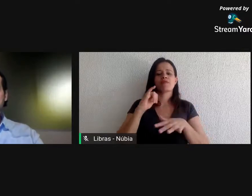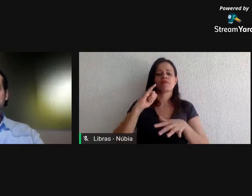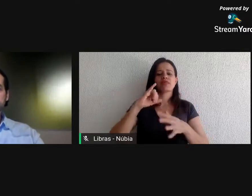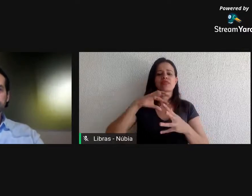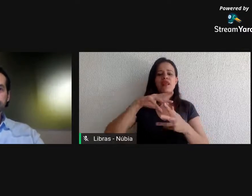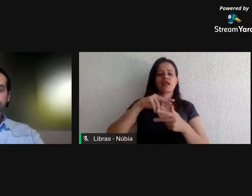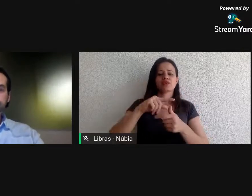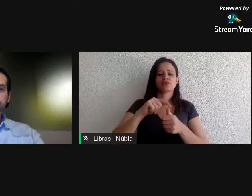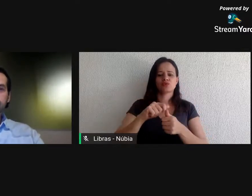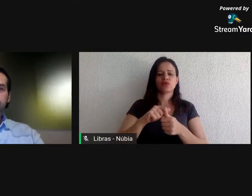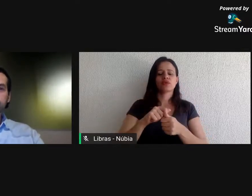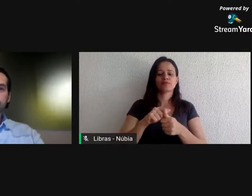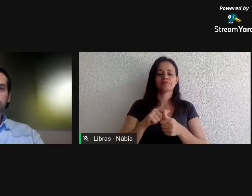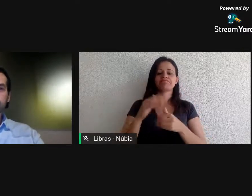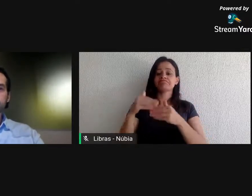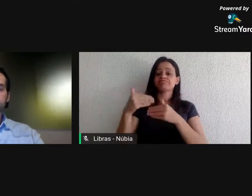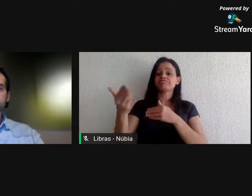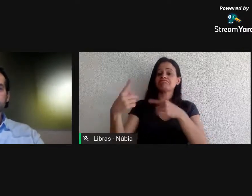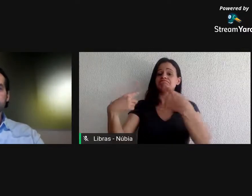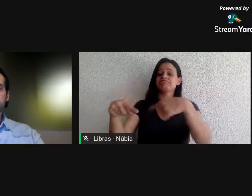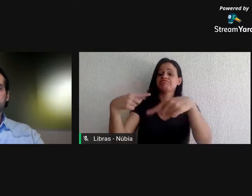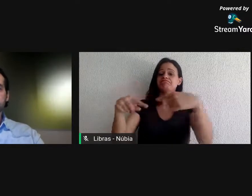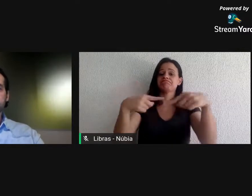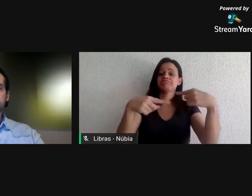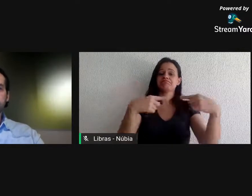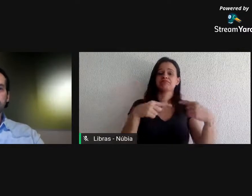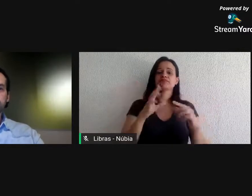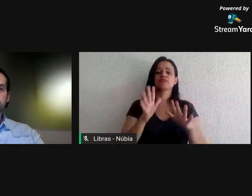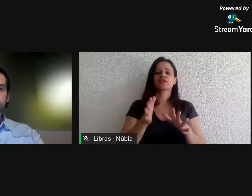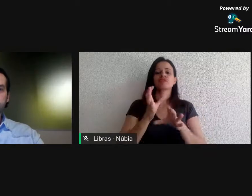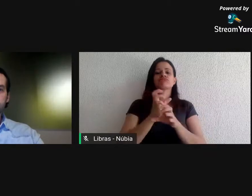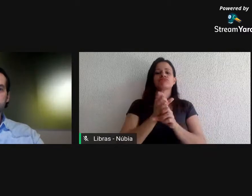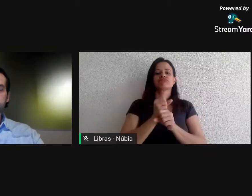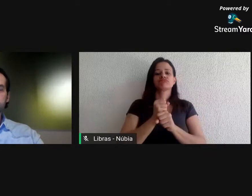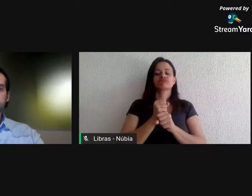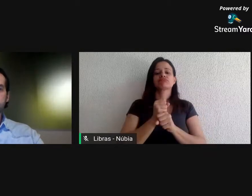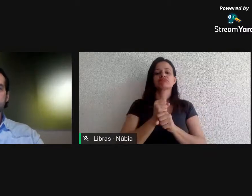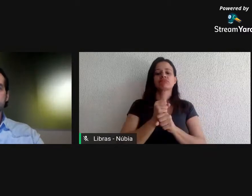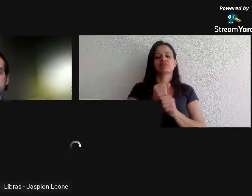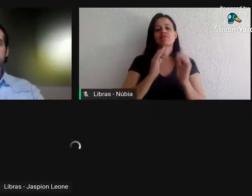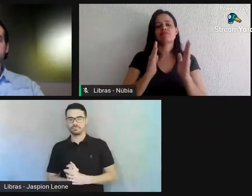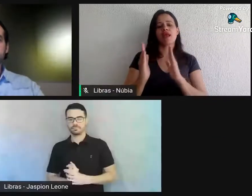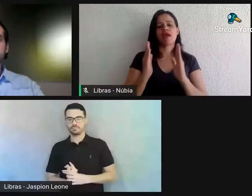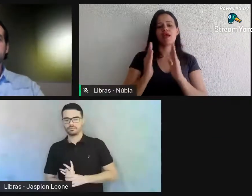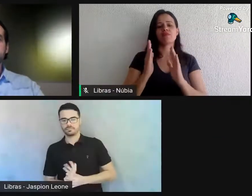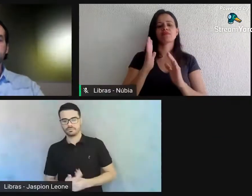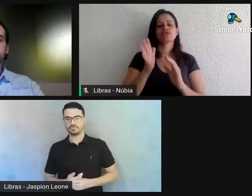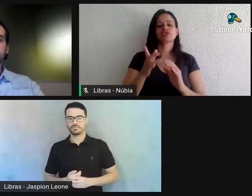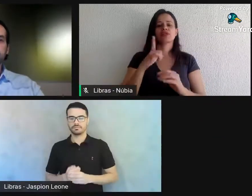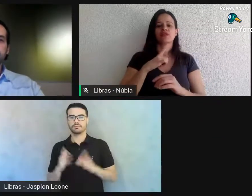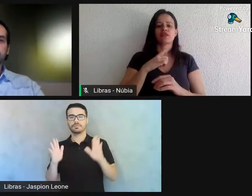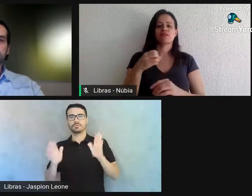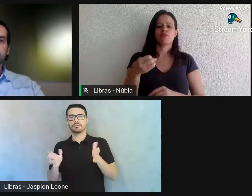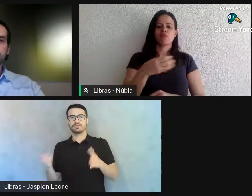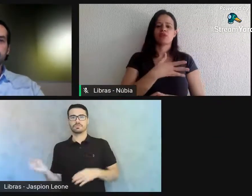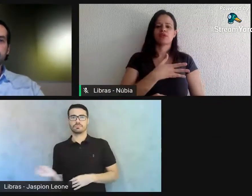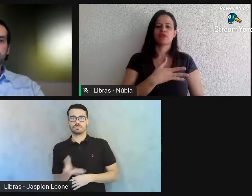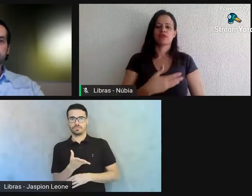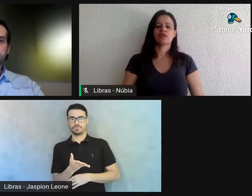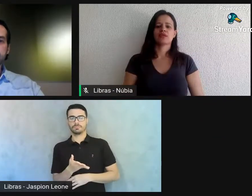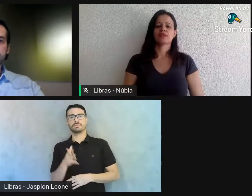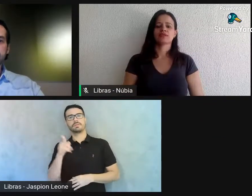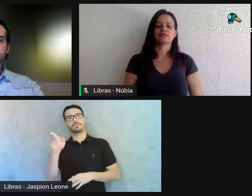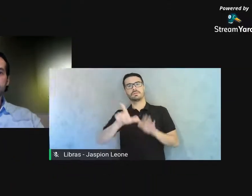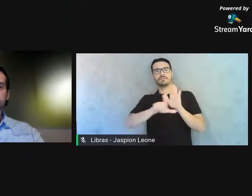resultou, então, num arcabouço orçamentário, para a época, já bastante moderno, né? Essa